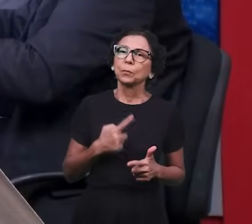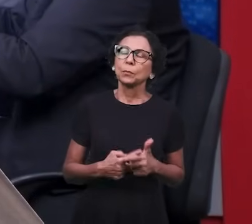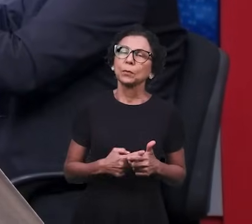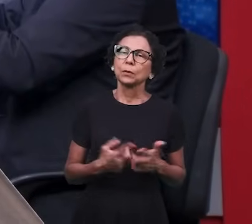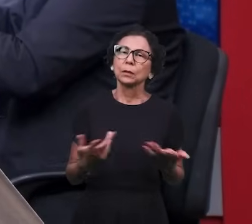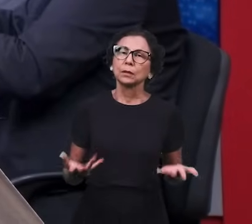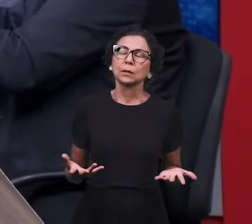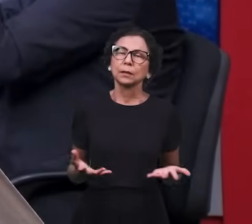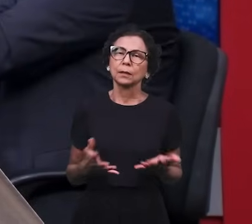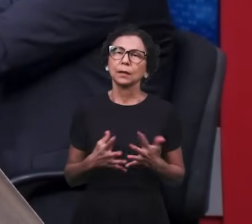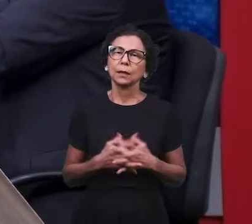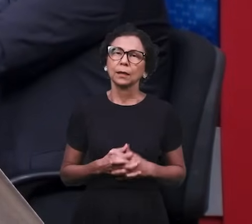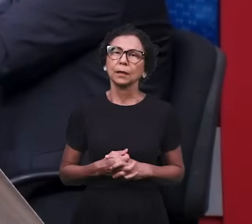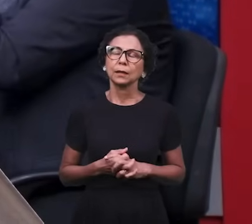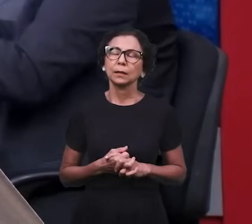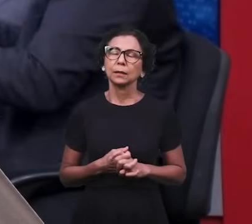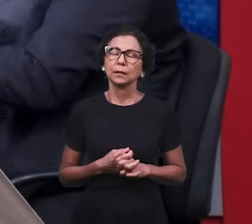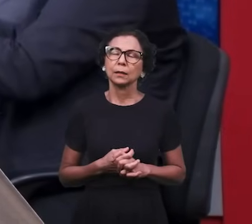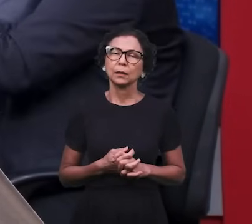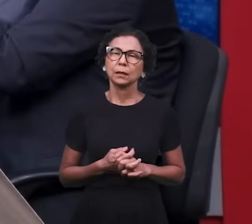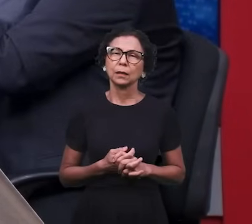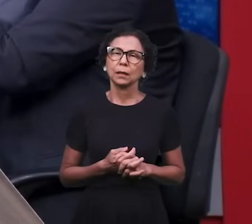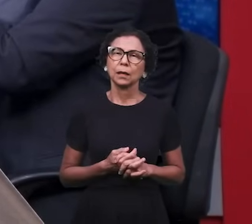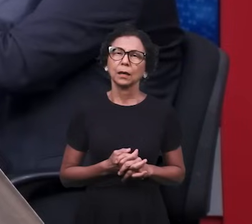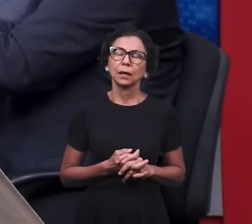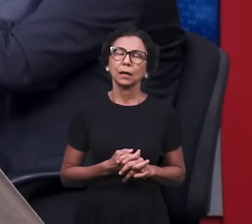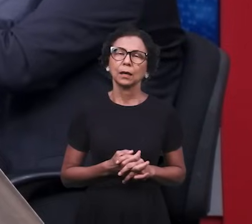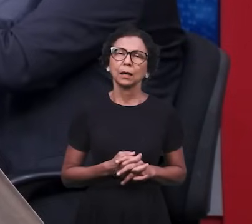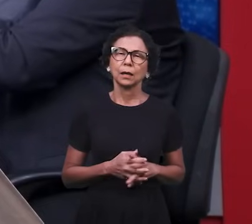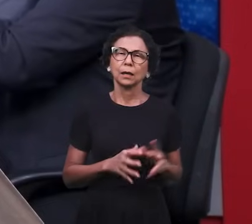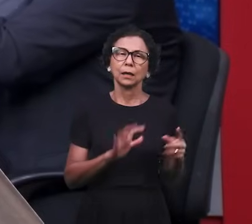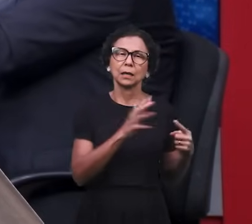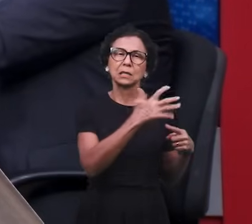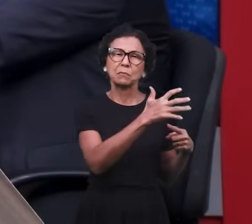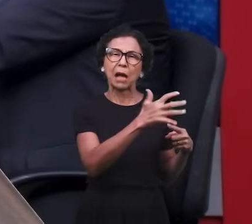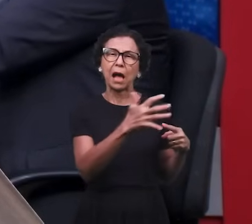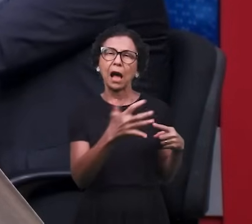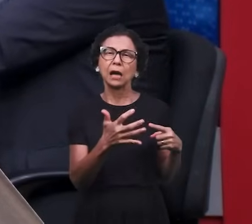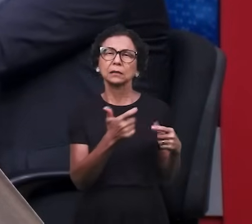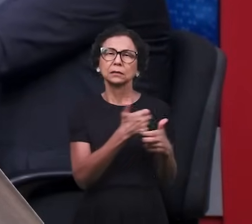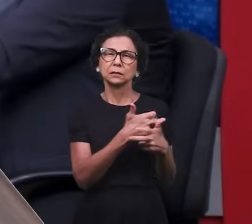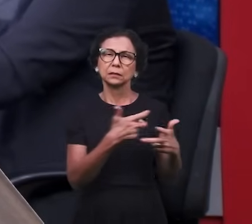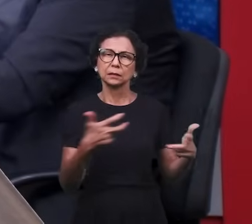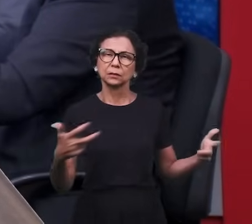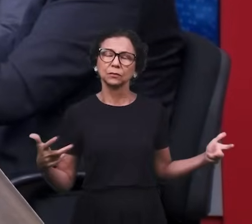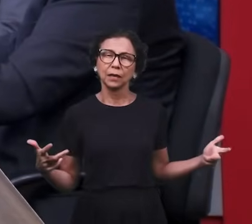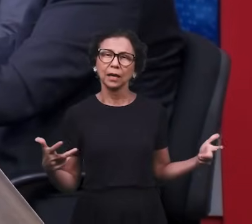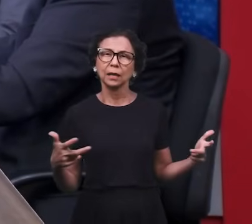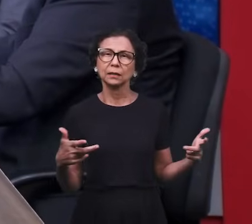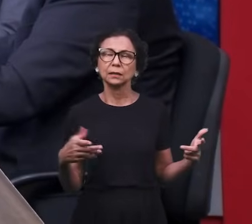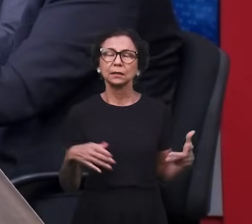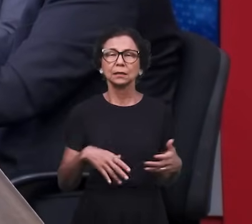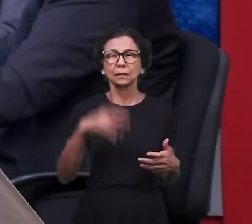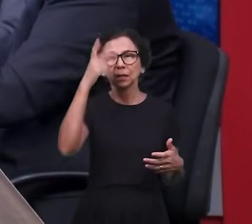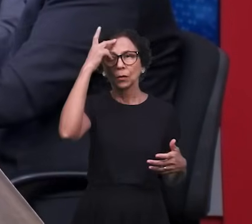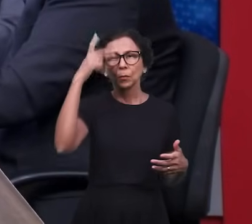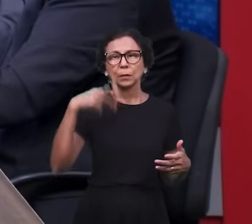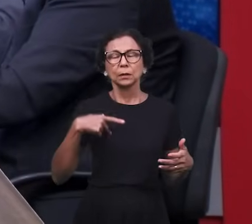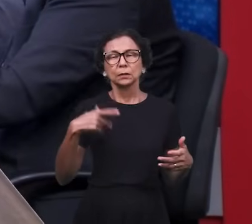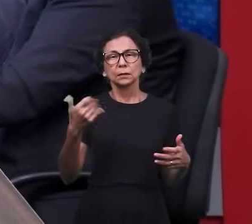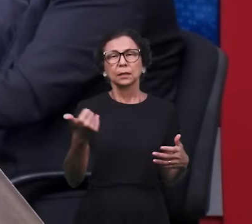o grande centro das atenções do que é servido pela tecnologia,